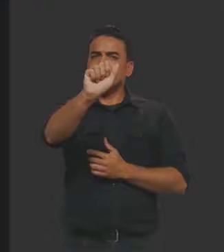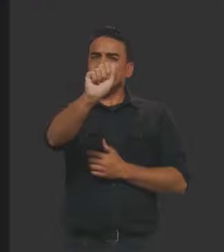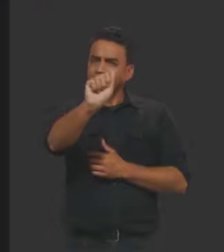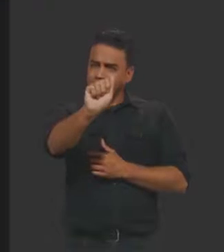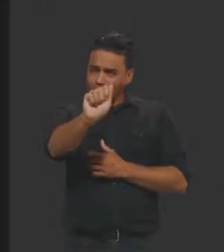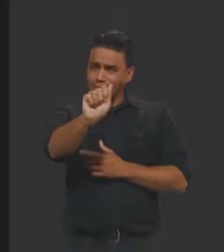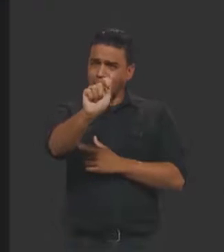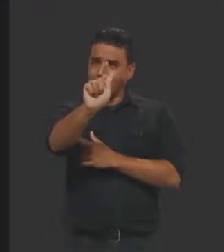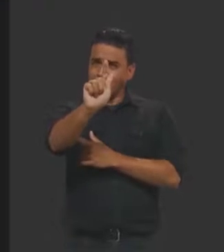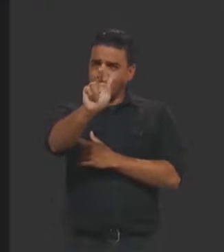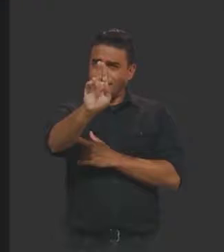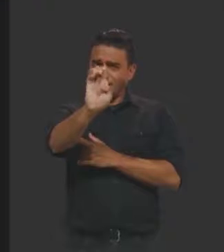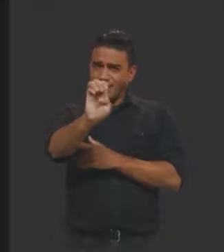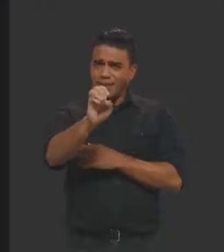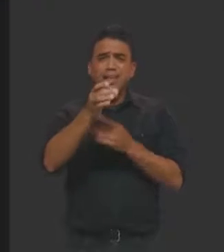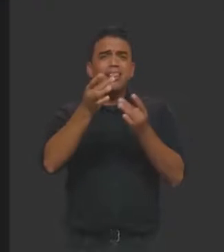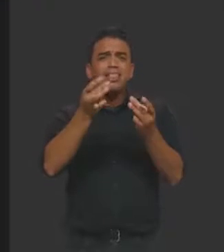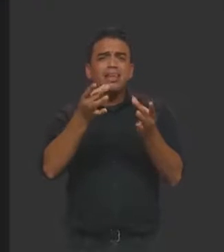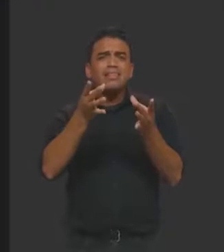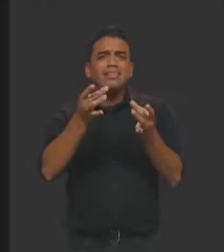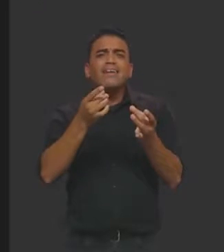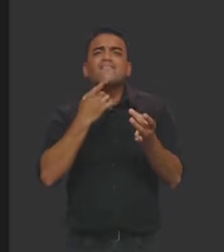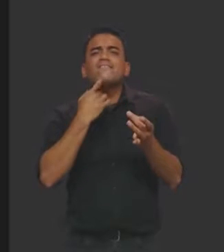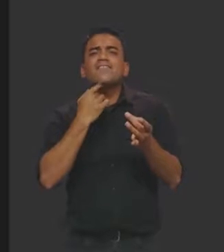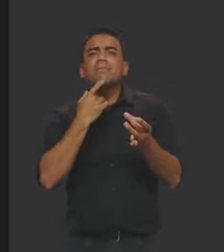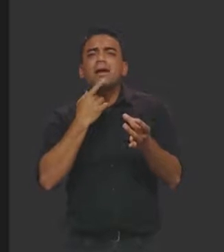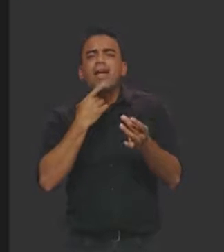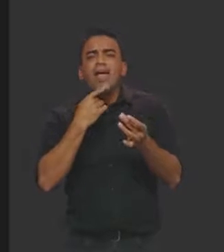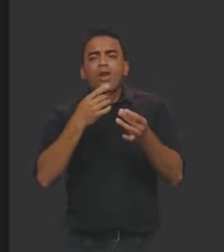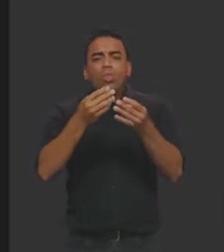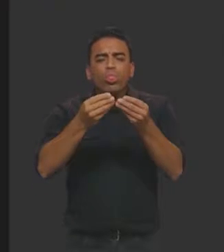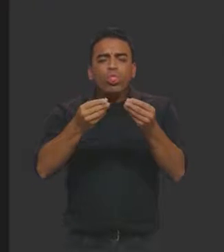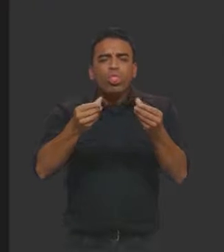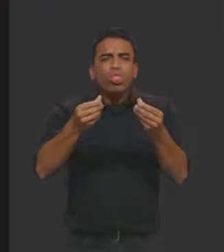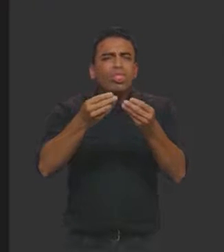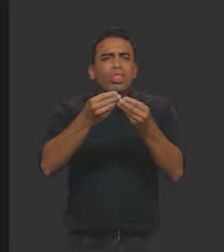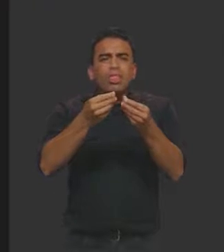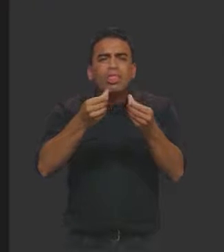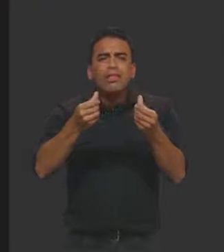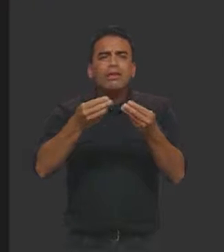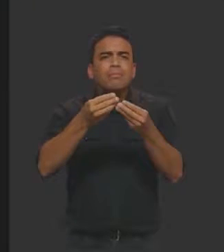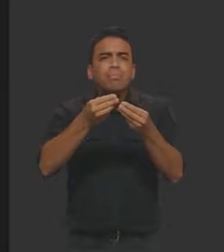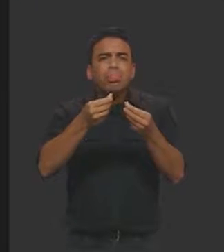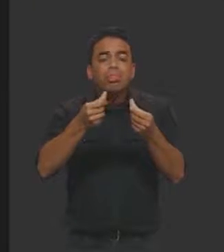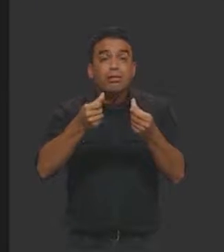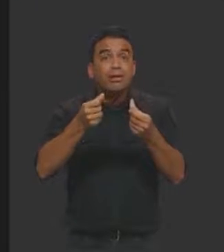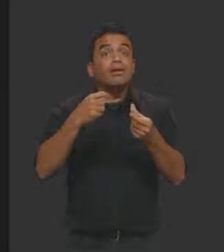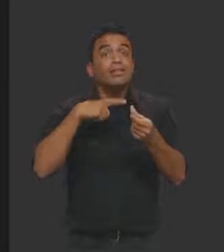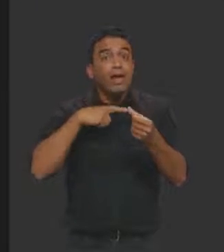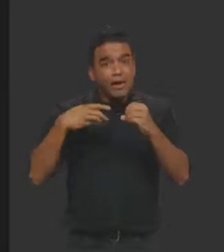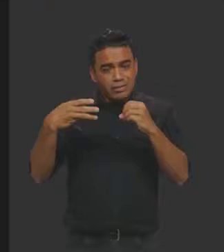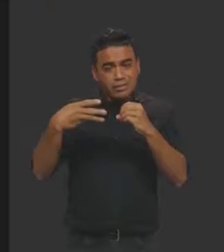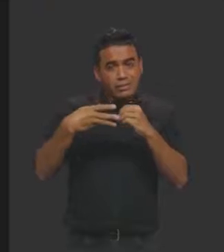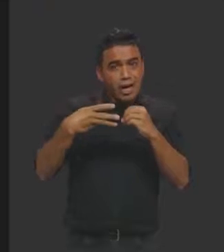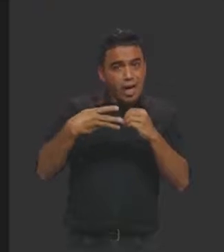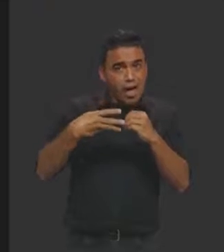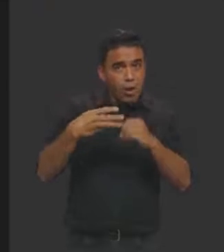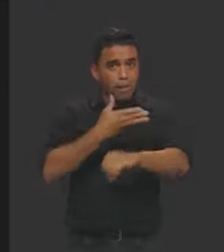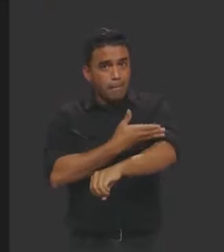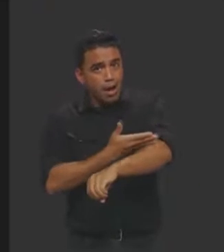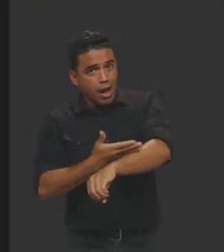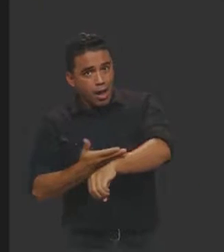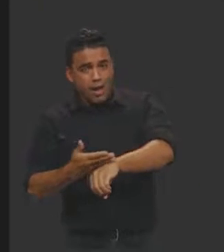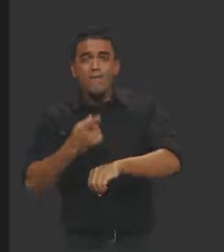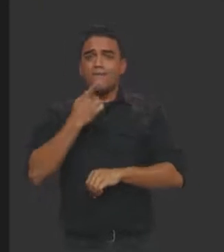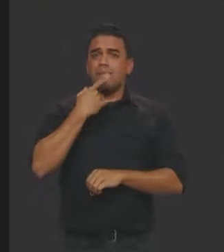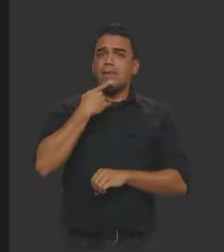eles é um líquido, vermelho, viscoso, que contém as células, glóbulos brancos e